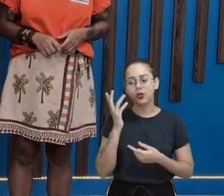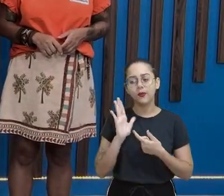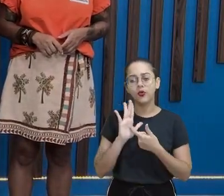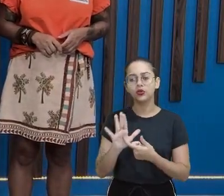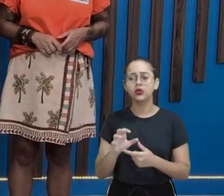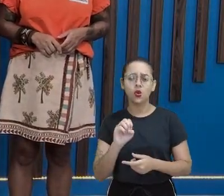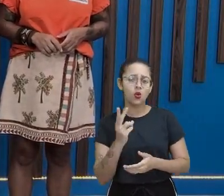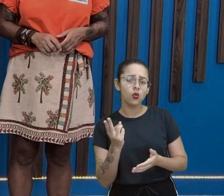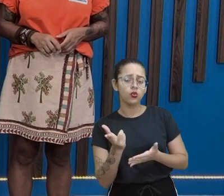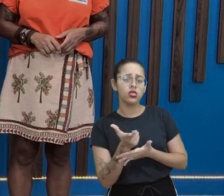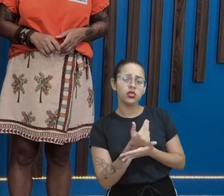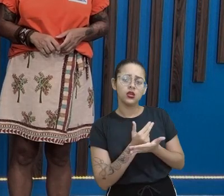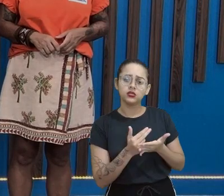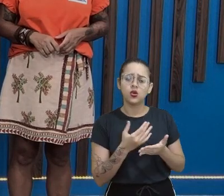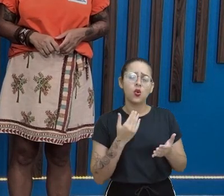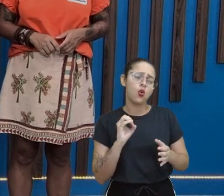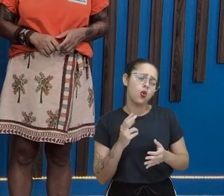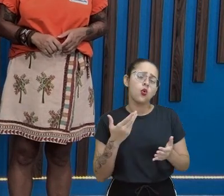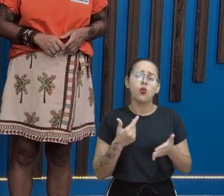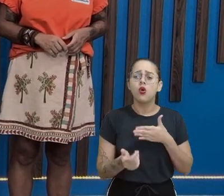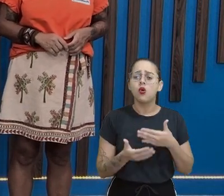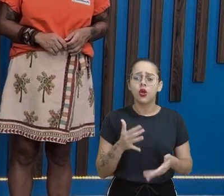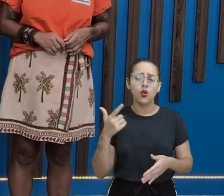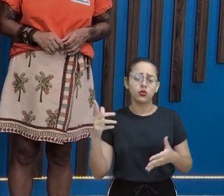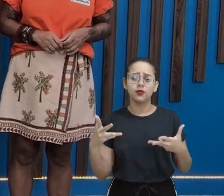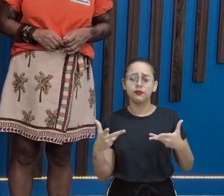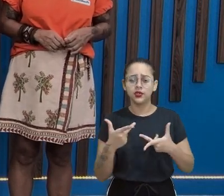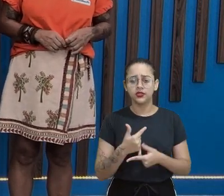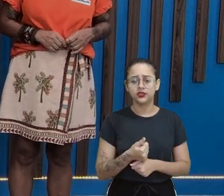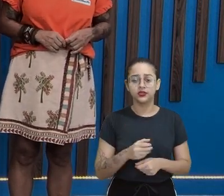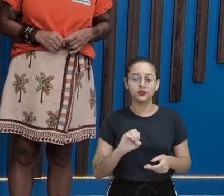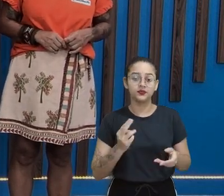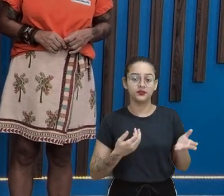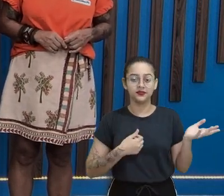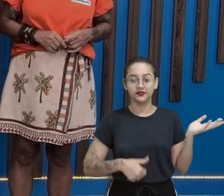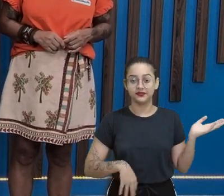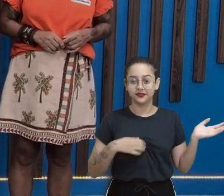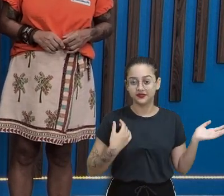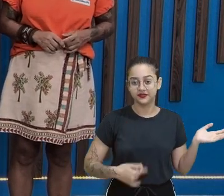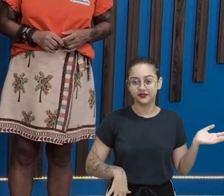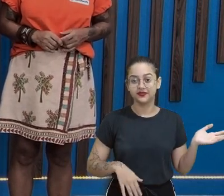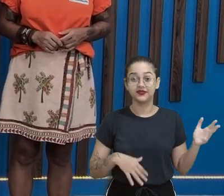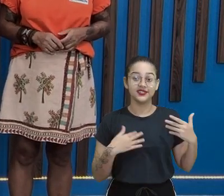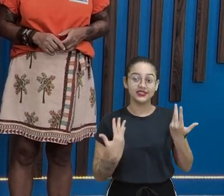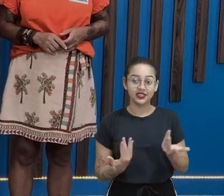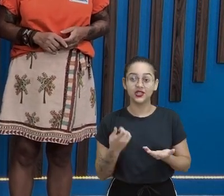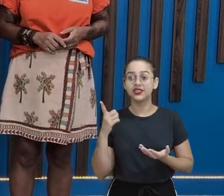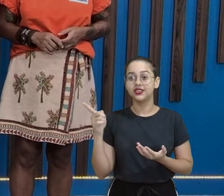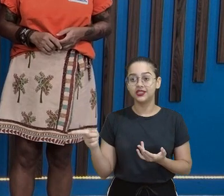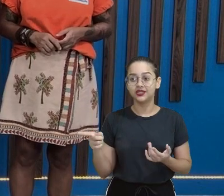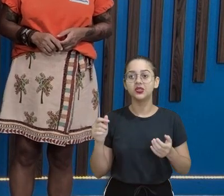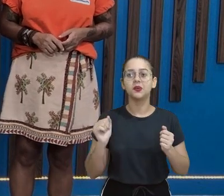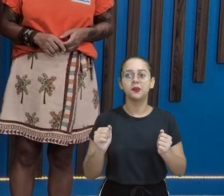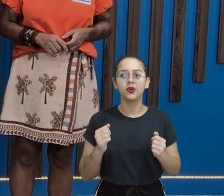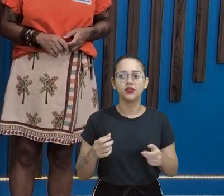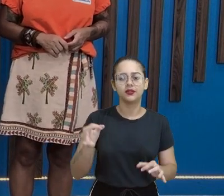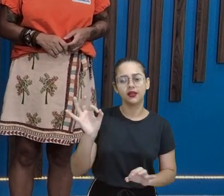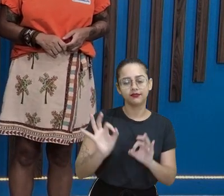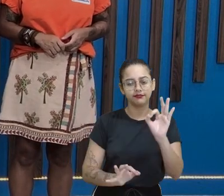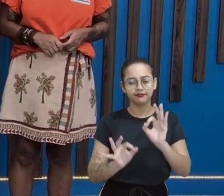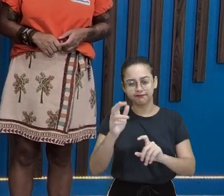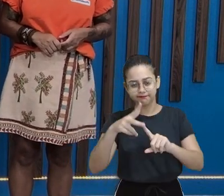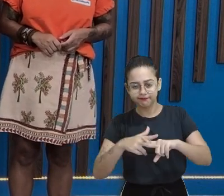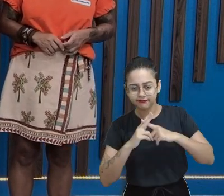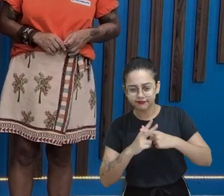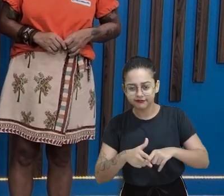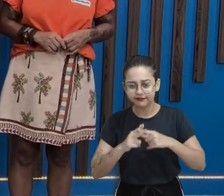o desenho, ou qualquer outra habilidade, tocar um instrumento. Então, isso aí, né, a gente pode encaixar nisso aí, né? De